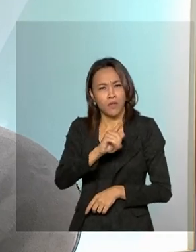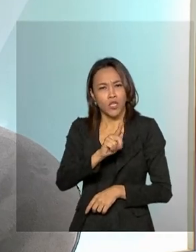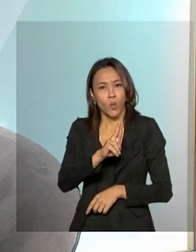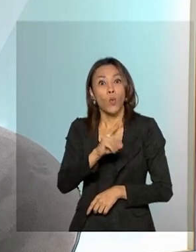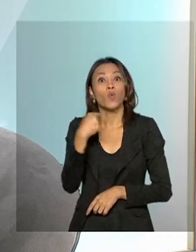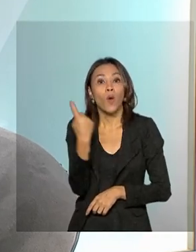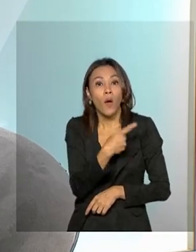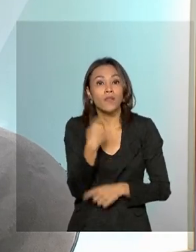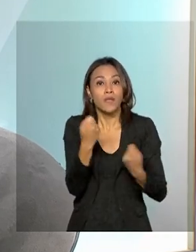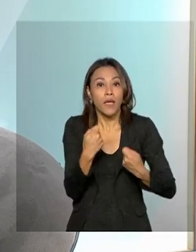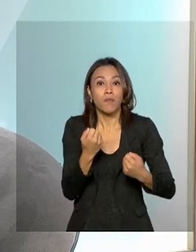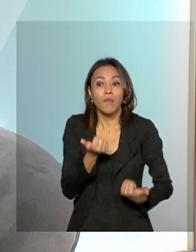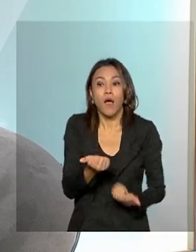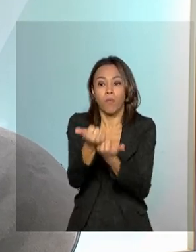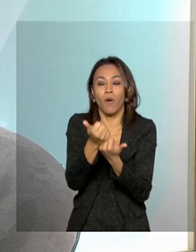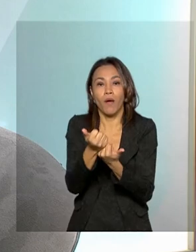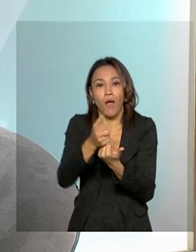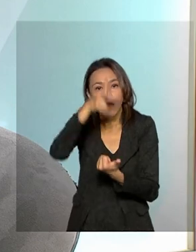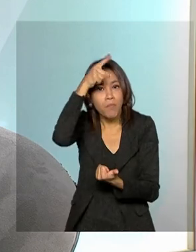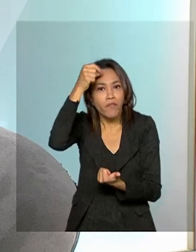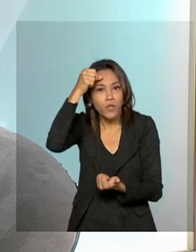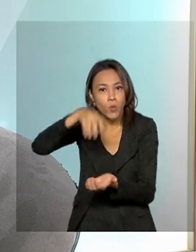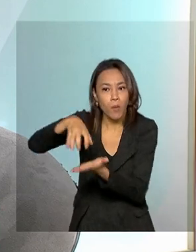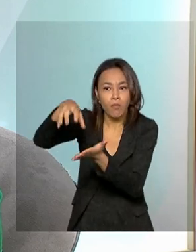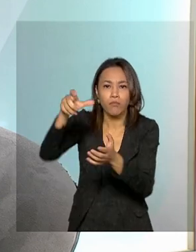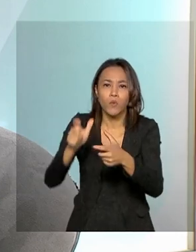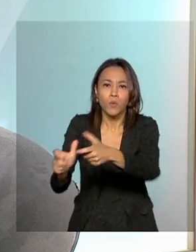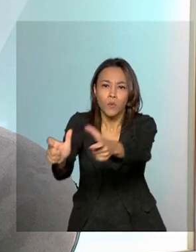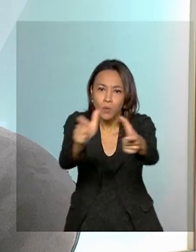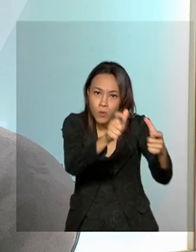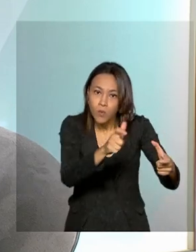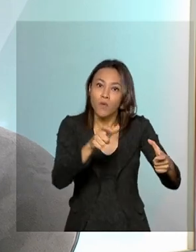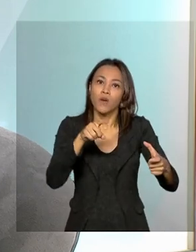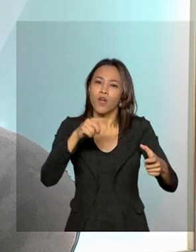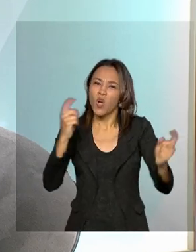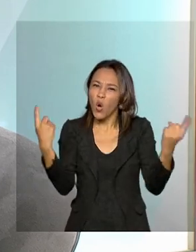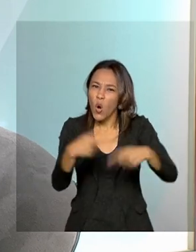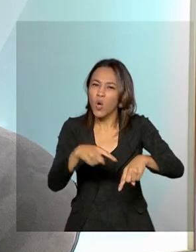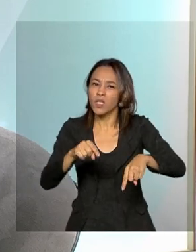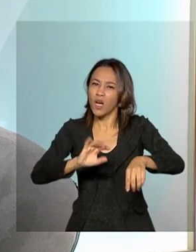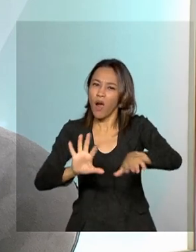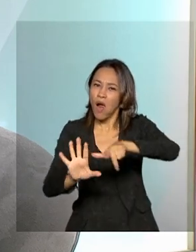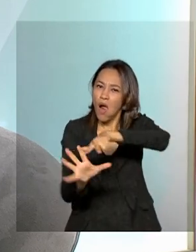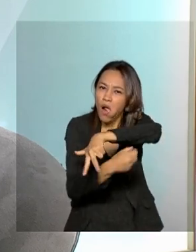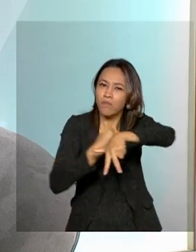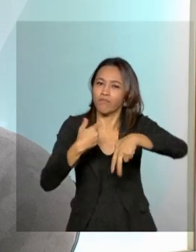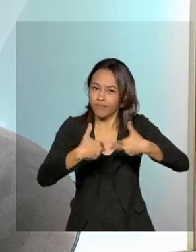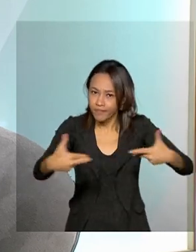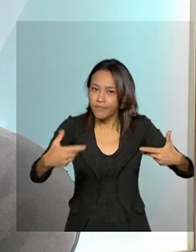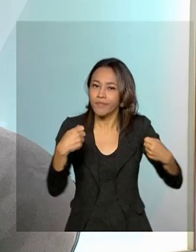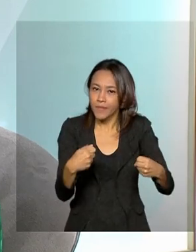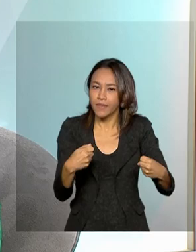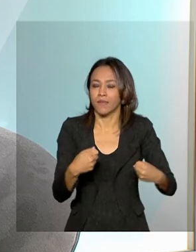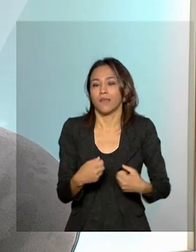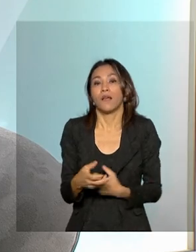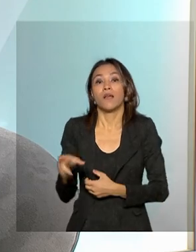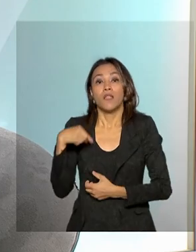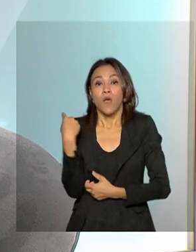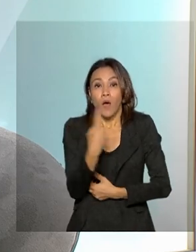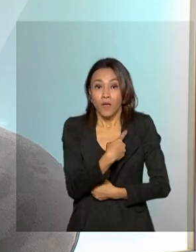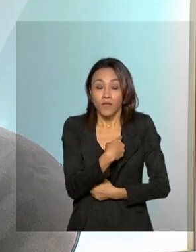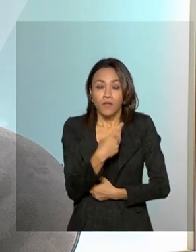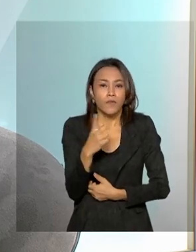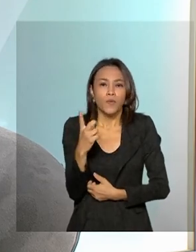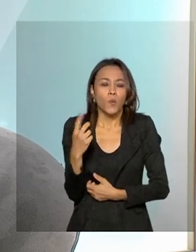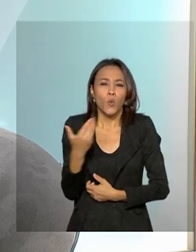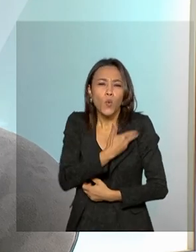as prefeituras. Nós queremos fazer o combate à corrupção também no arquipélago. Então, a gente vem com 16 ministérios. E o que o governo